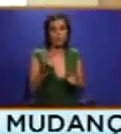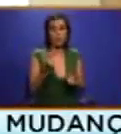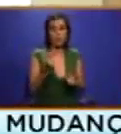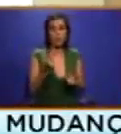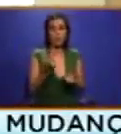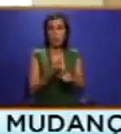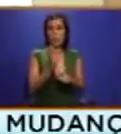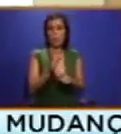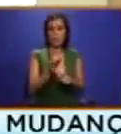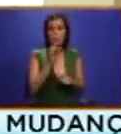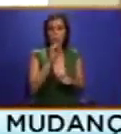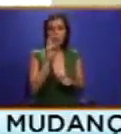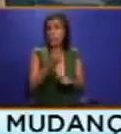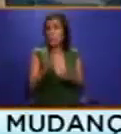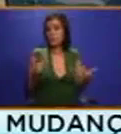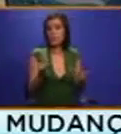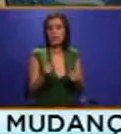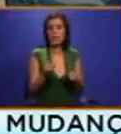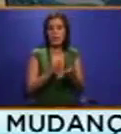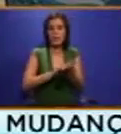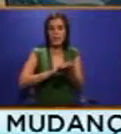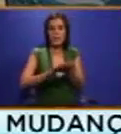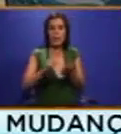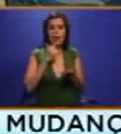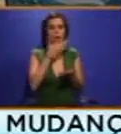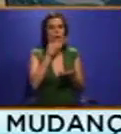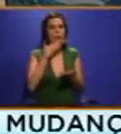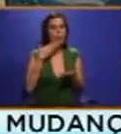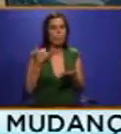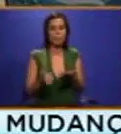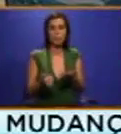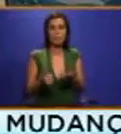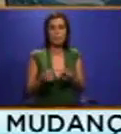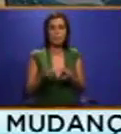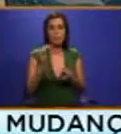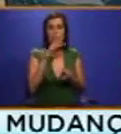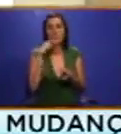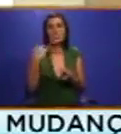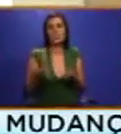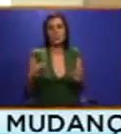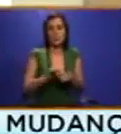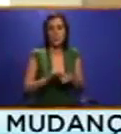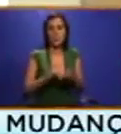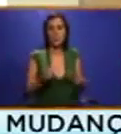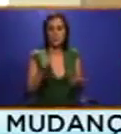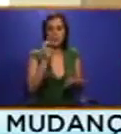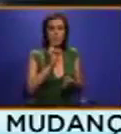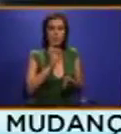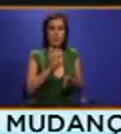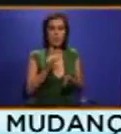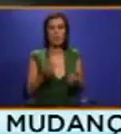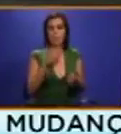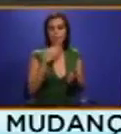numas sandálias depois podemos ver também estes sapatos ferrados são super confortáveis e muito mais giros do que andos muito mais pinos muito mais